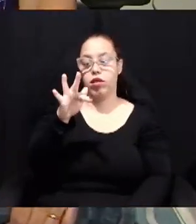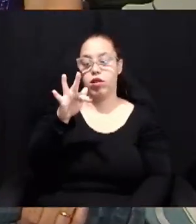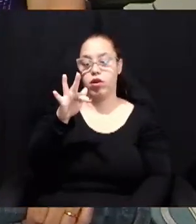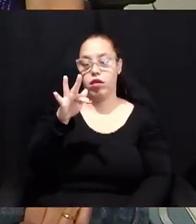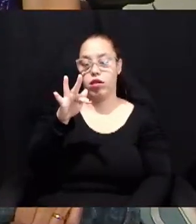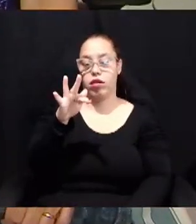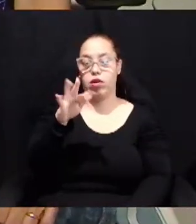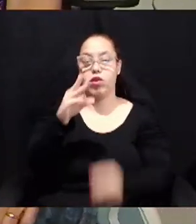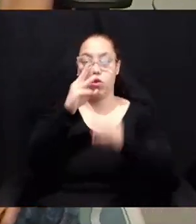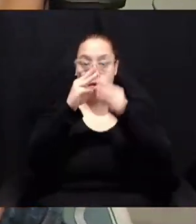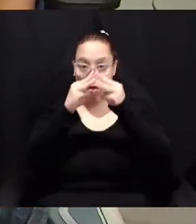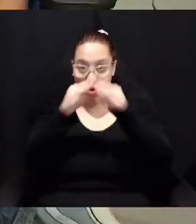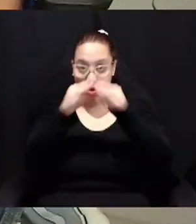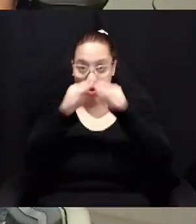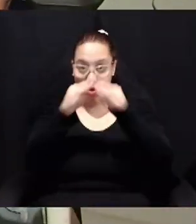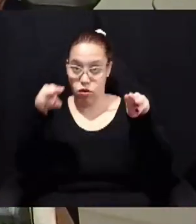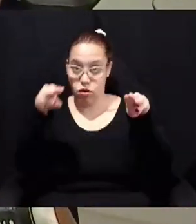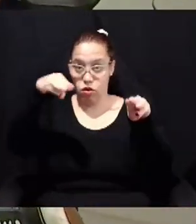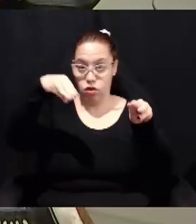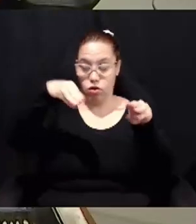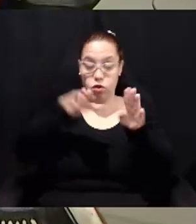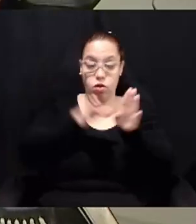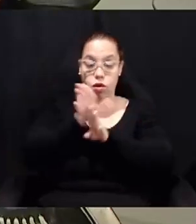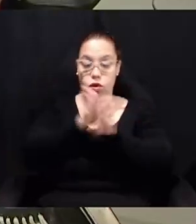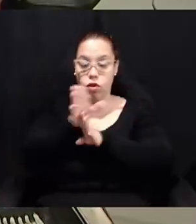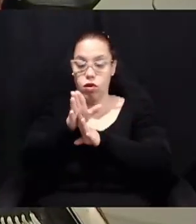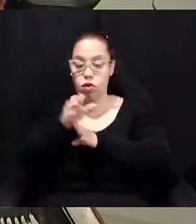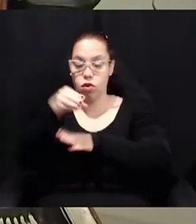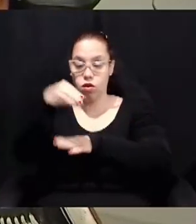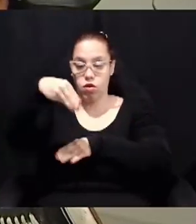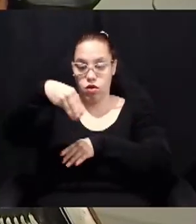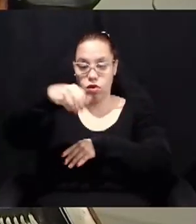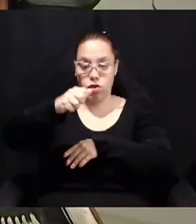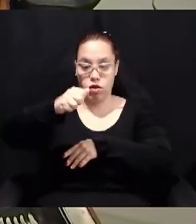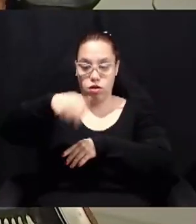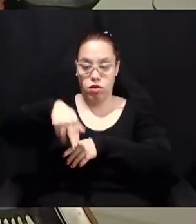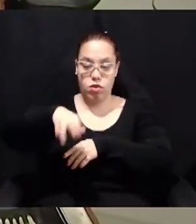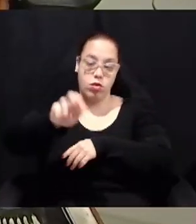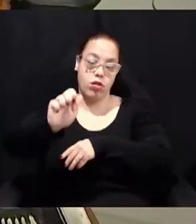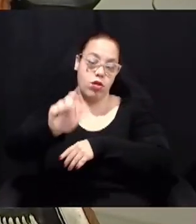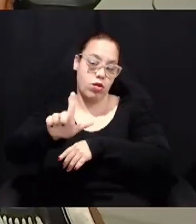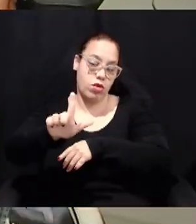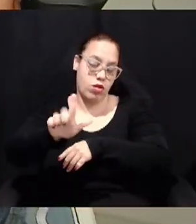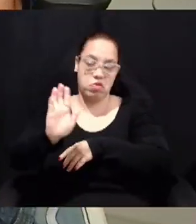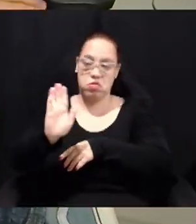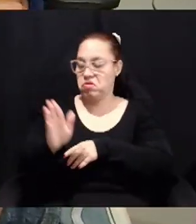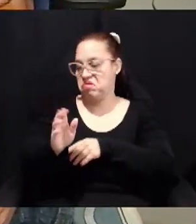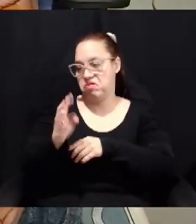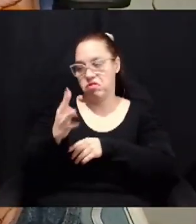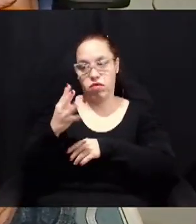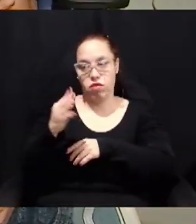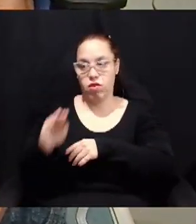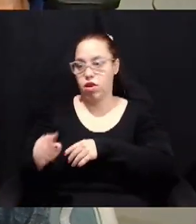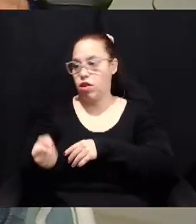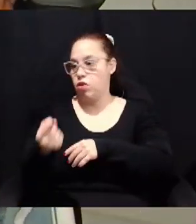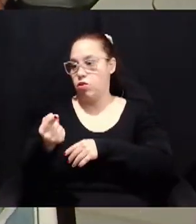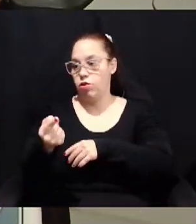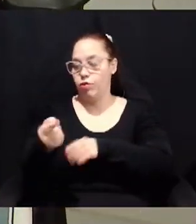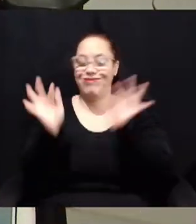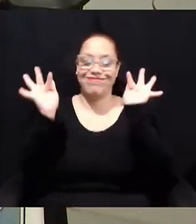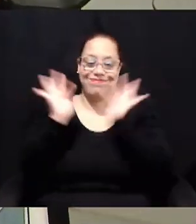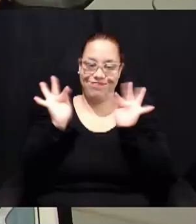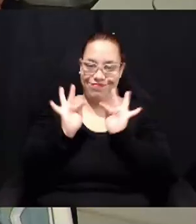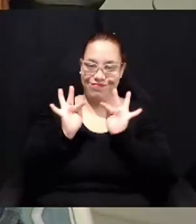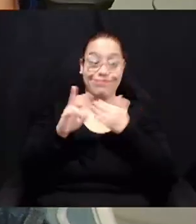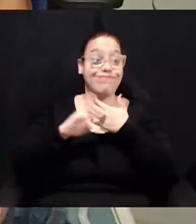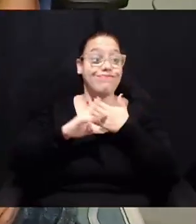digofreitas.com/manual do quadrinista. Download grátis. Que legal. E já passou aí de mais de 4.000 downloads aí. Felizmente tá impactando aí muita